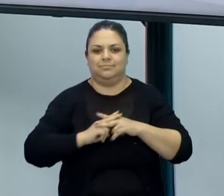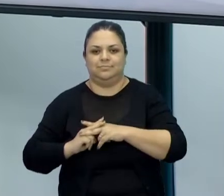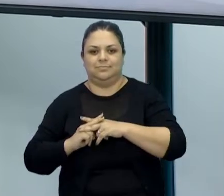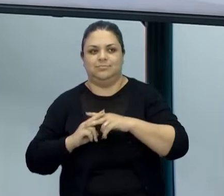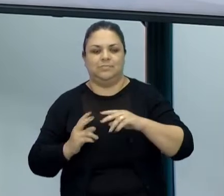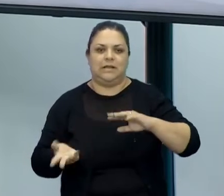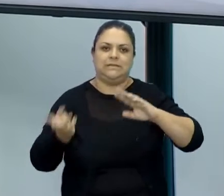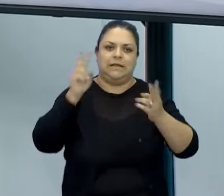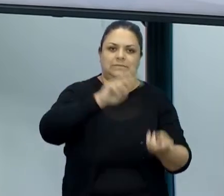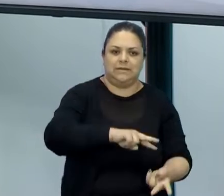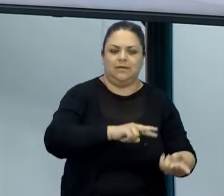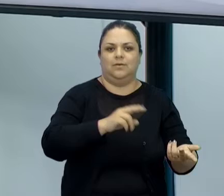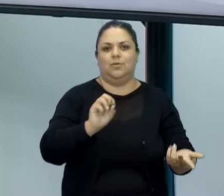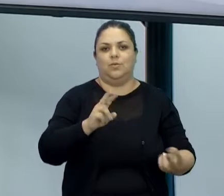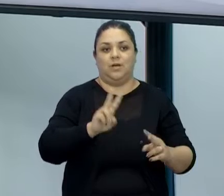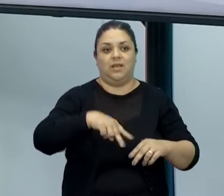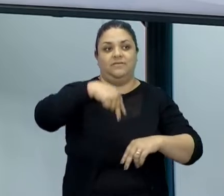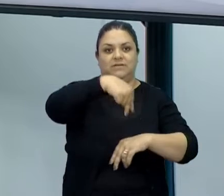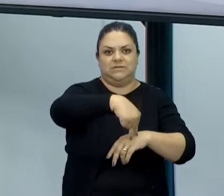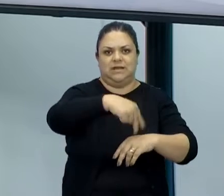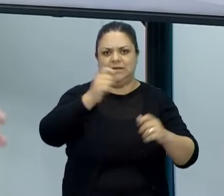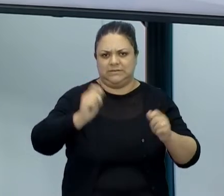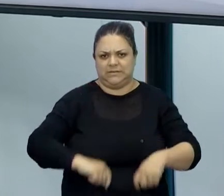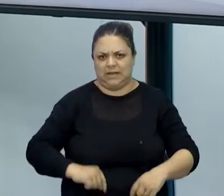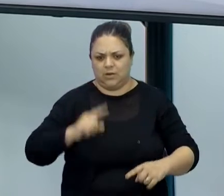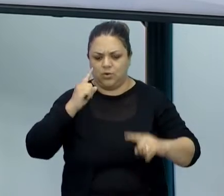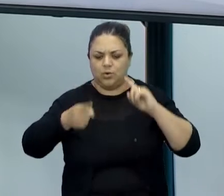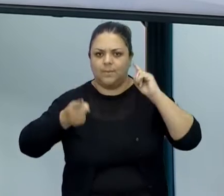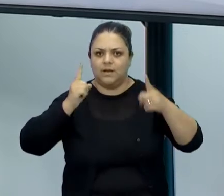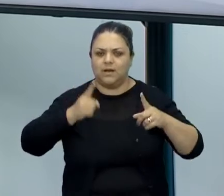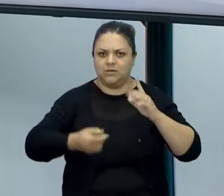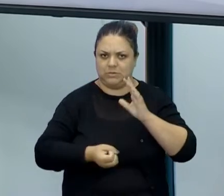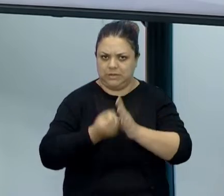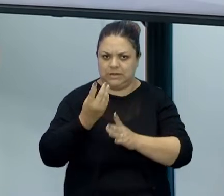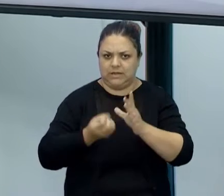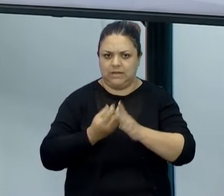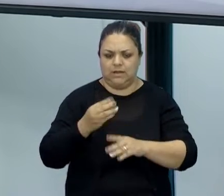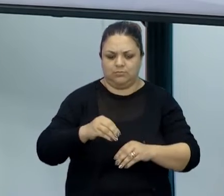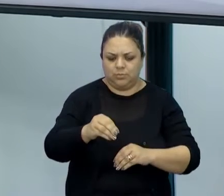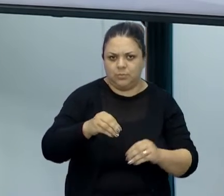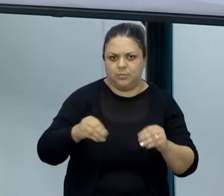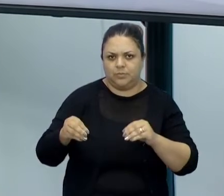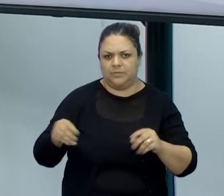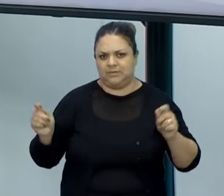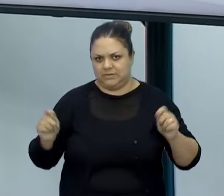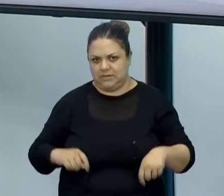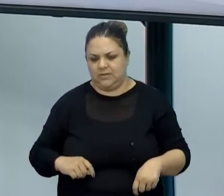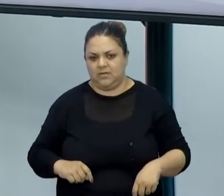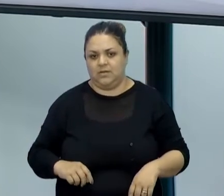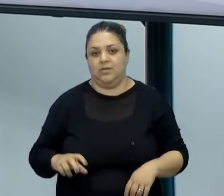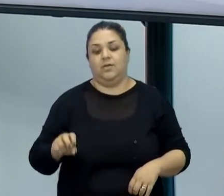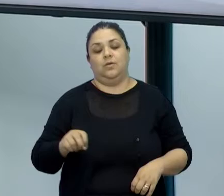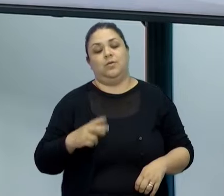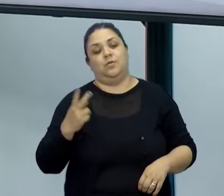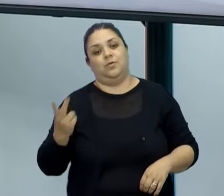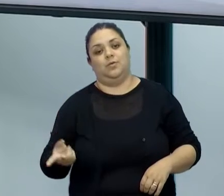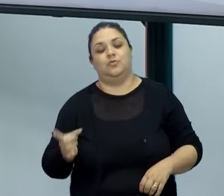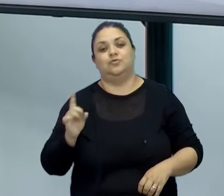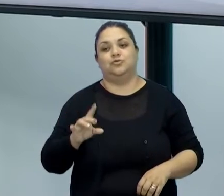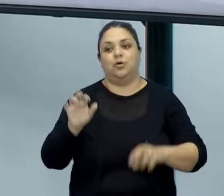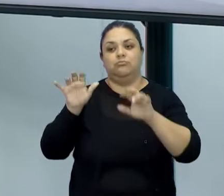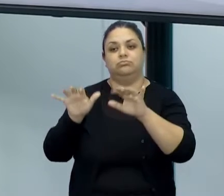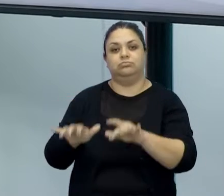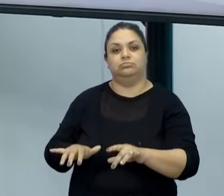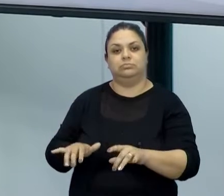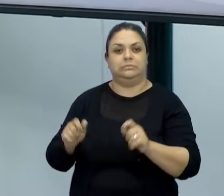a pessoa. Será que dá para criar comandos para isso e trabalhar com material concreto? Ou será que só dá para fazer esse jogo no digital